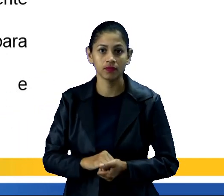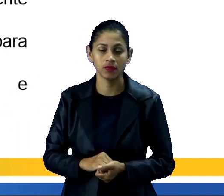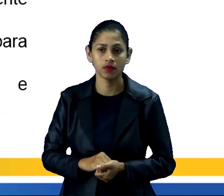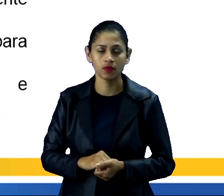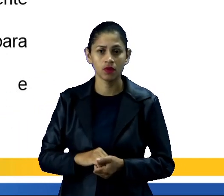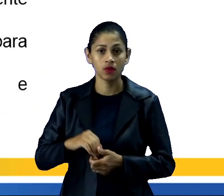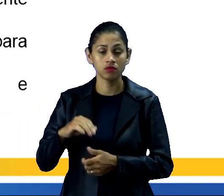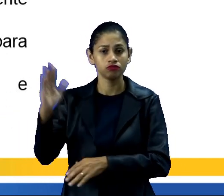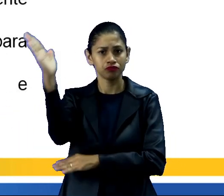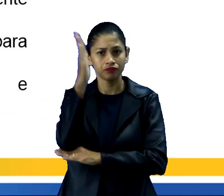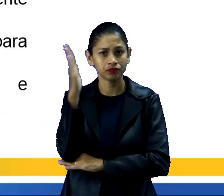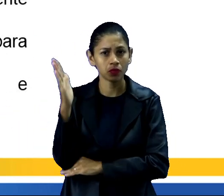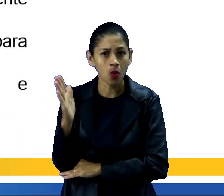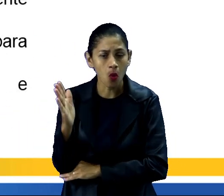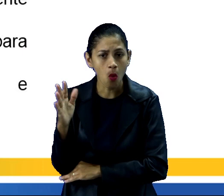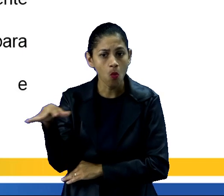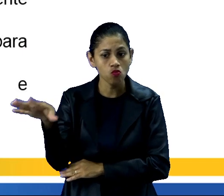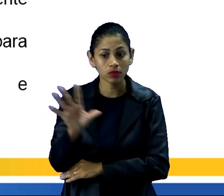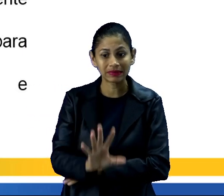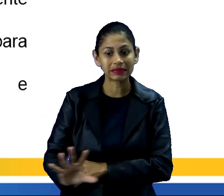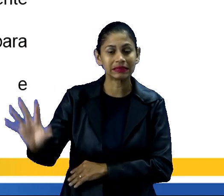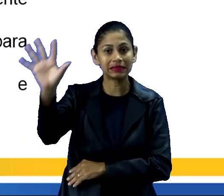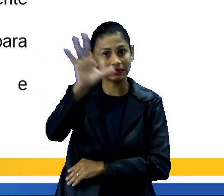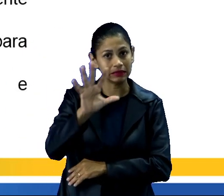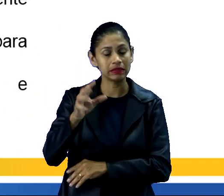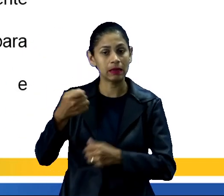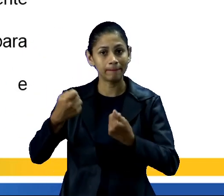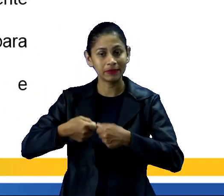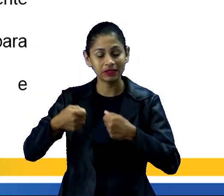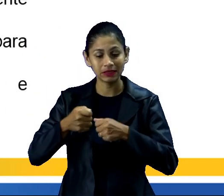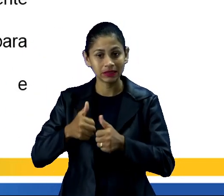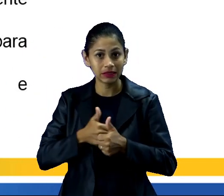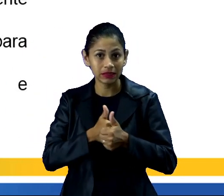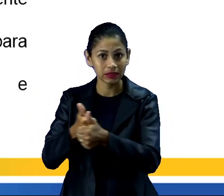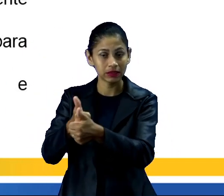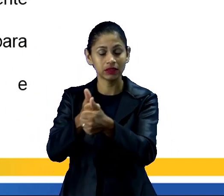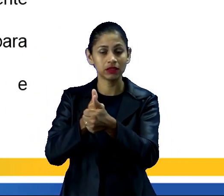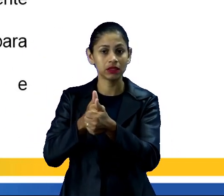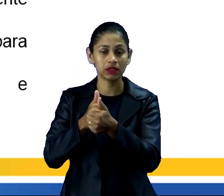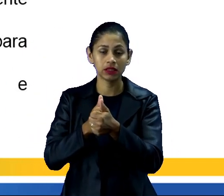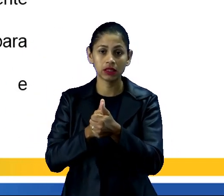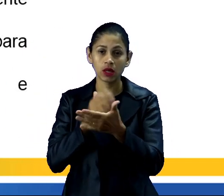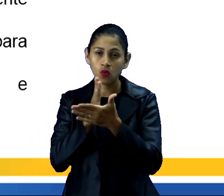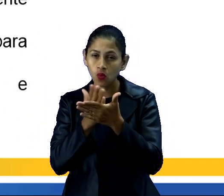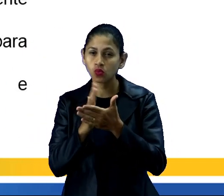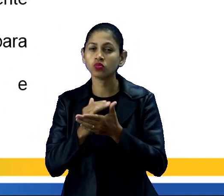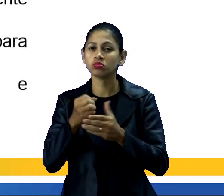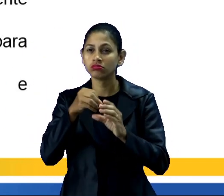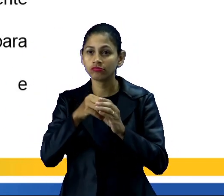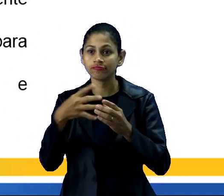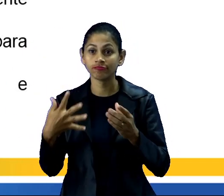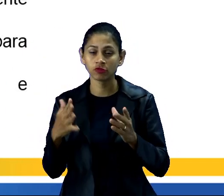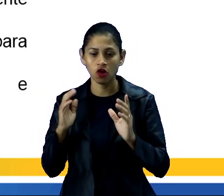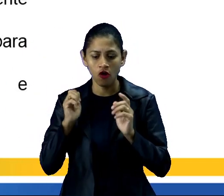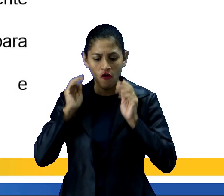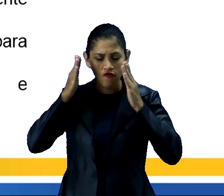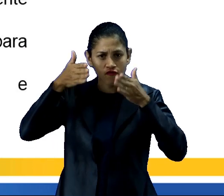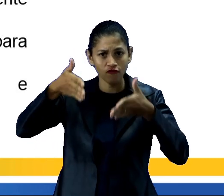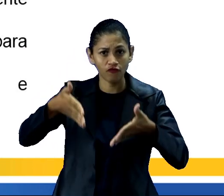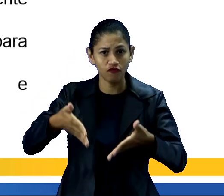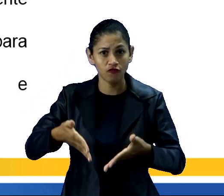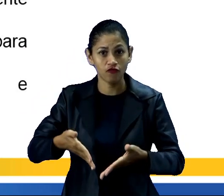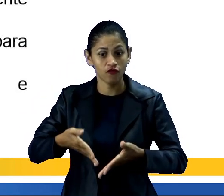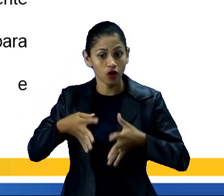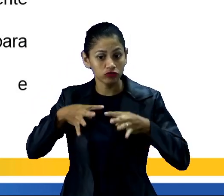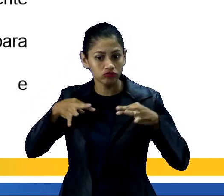considerada totalitária, o seu governo deve seguir algumas dessas características. Concentração total do poder na